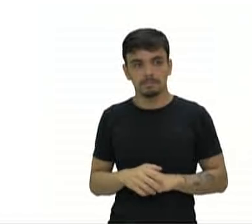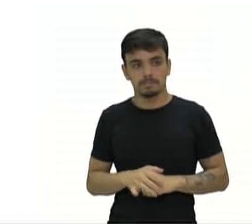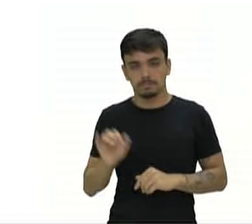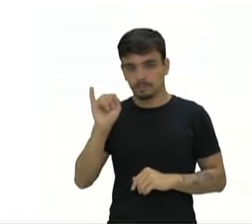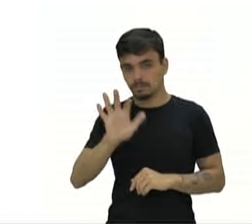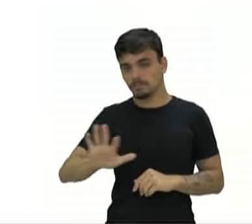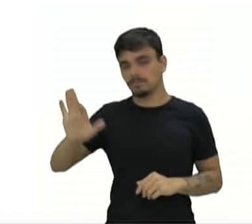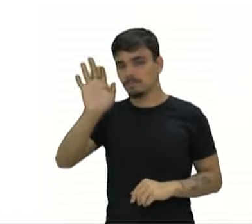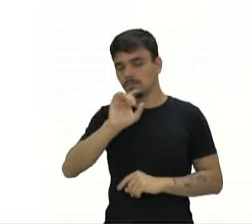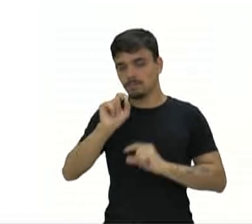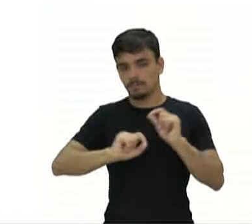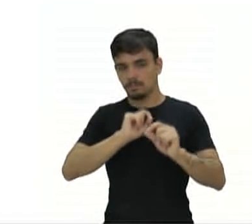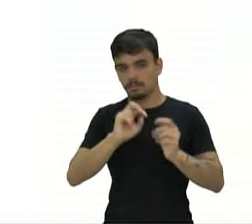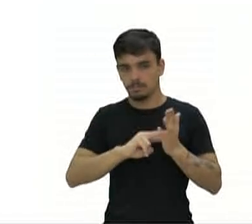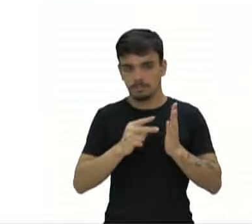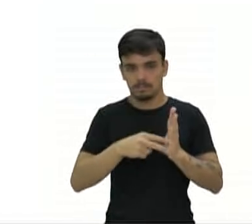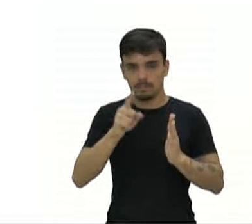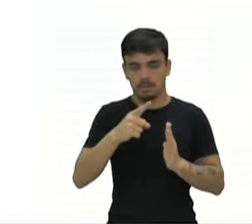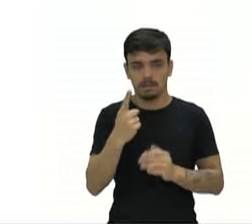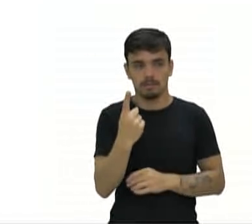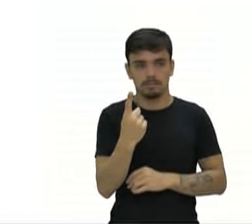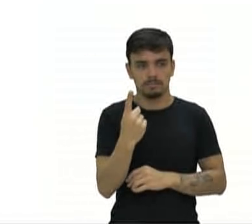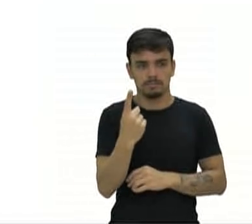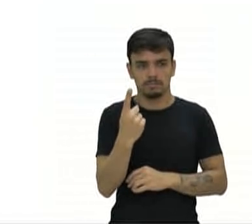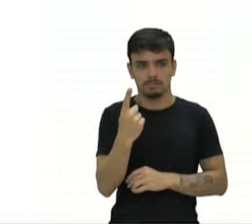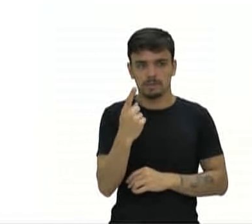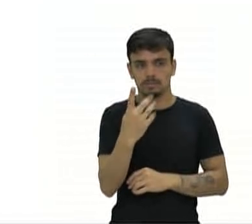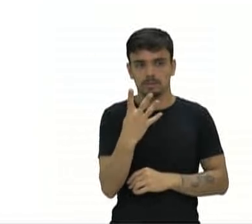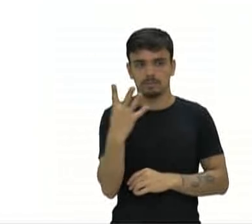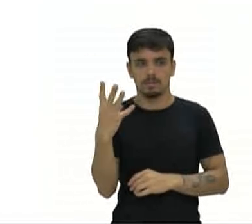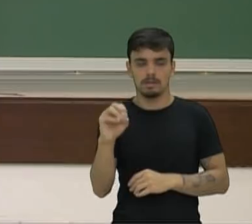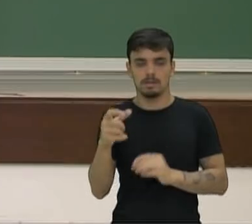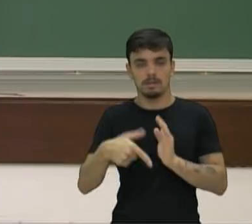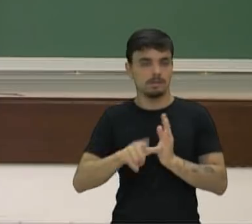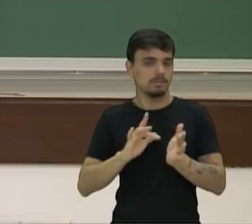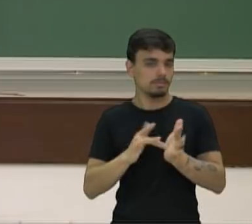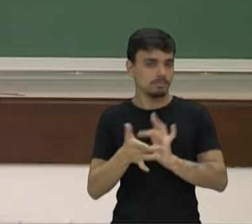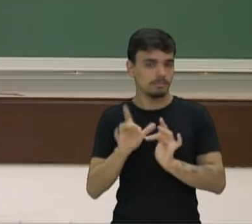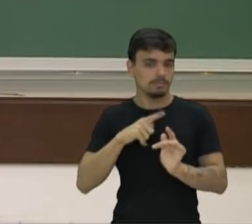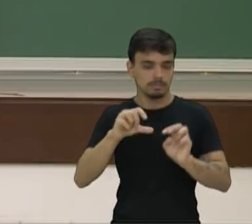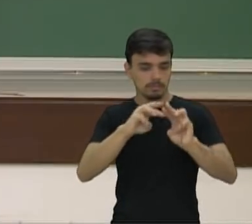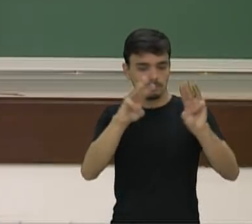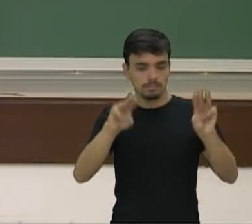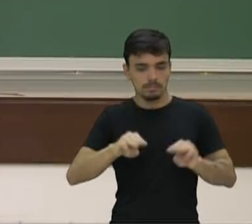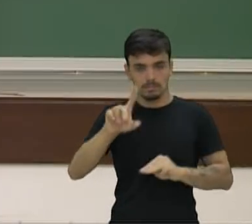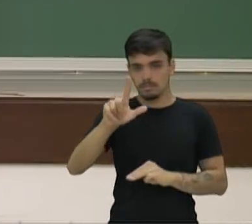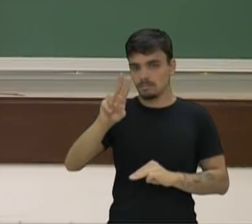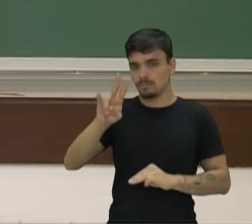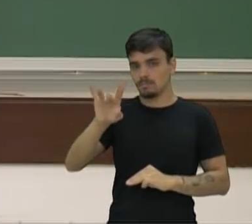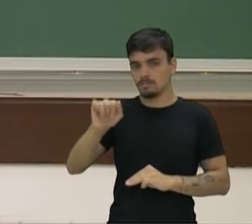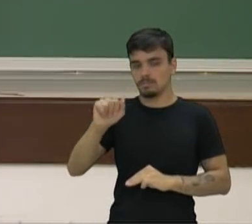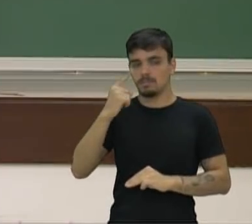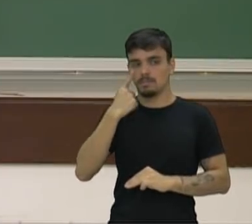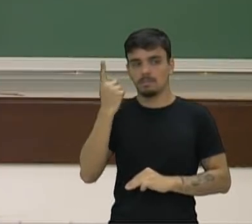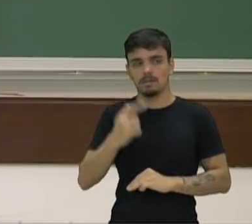figura vermelha ática de 440 a.C., está no Museu do Louvre. Então vocês estão vendo aqui o